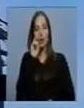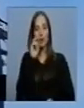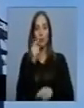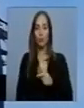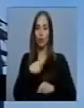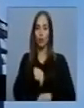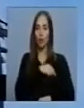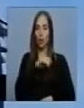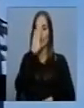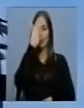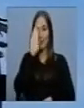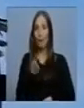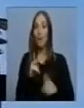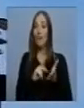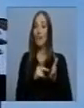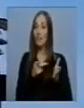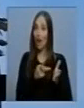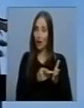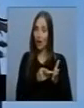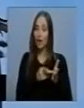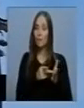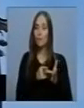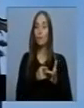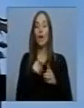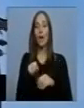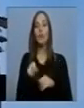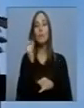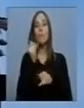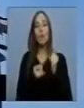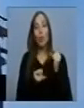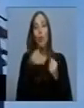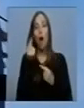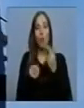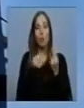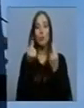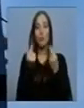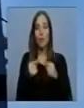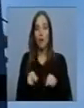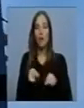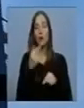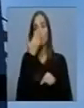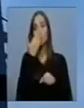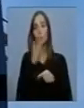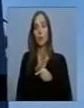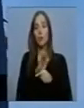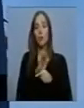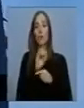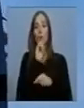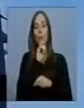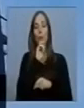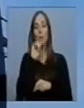sabemos que esta técnica tem algumas respondento as nomeadas mento fato de poder afetar